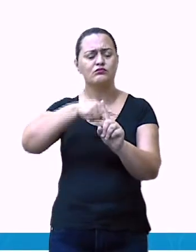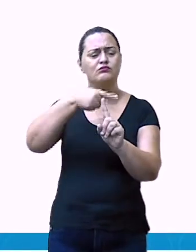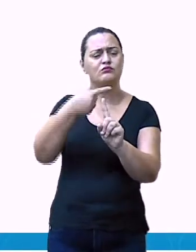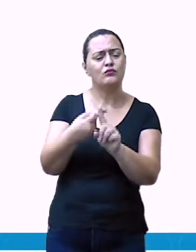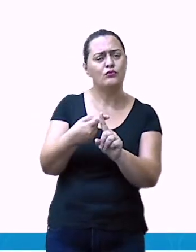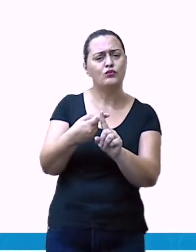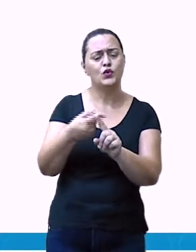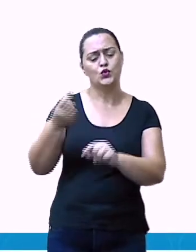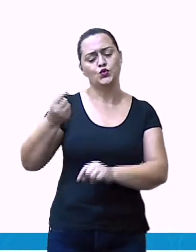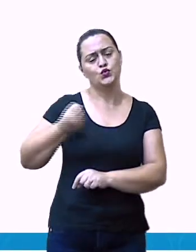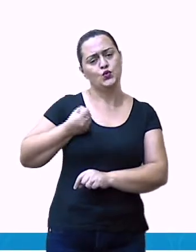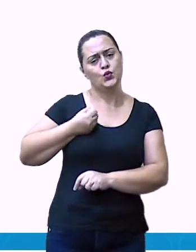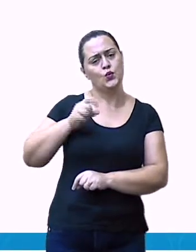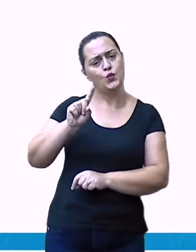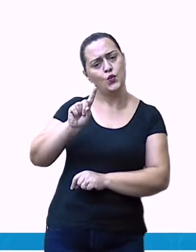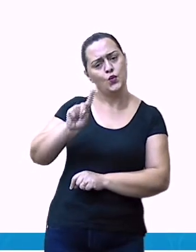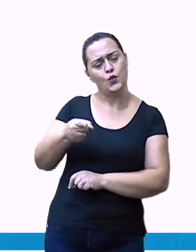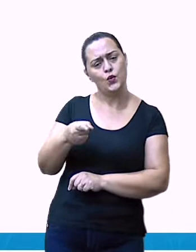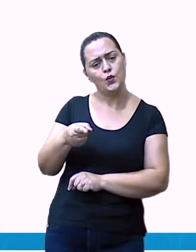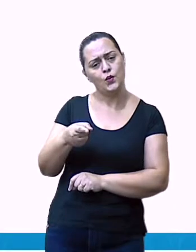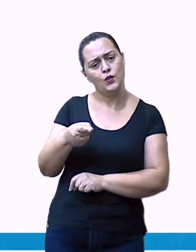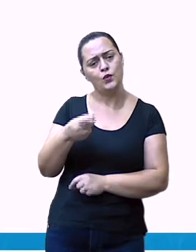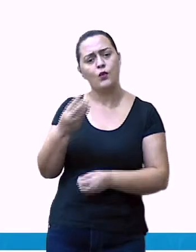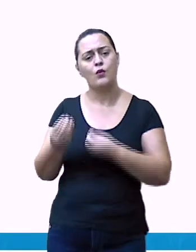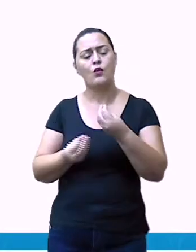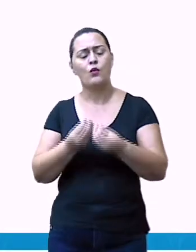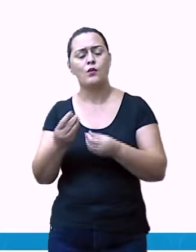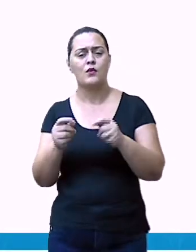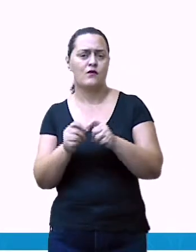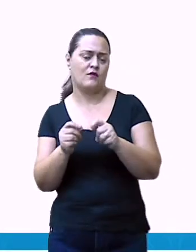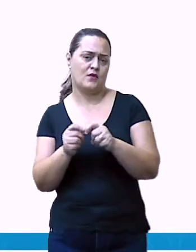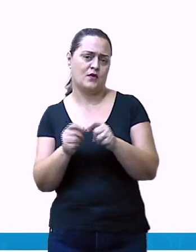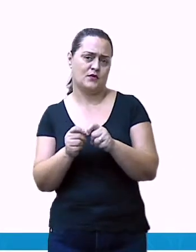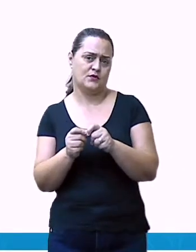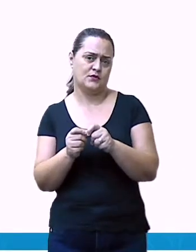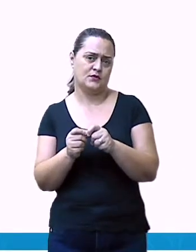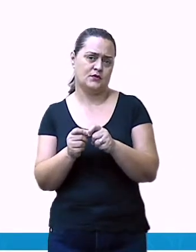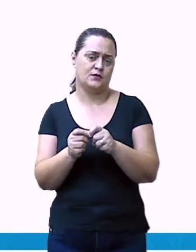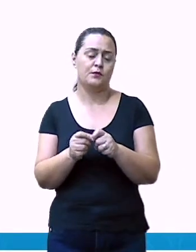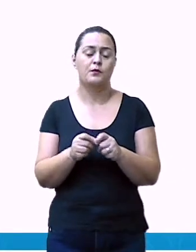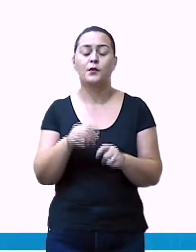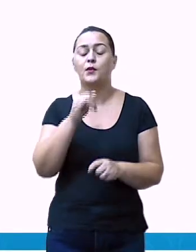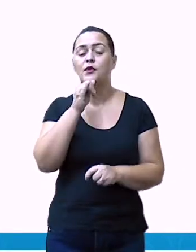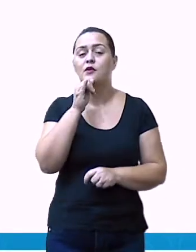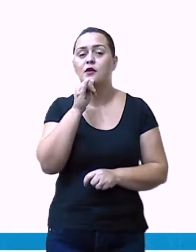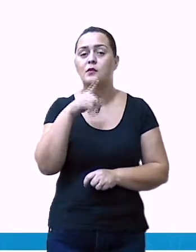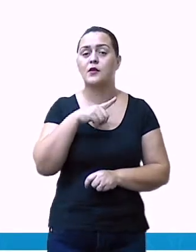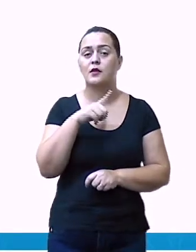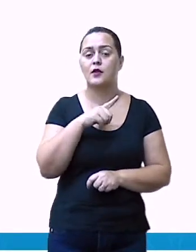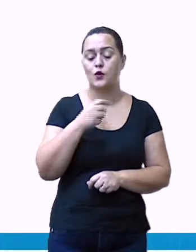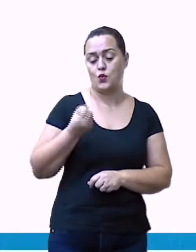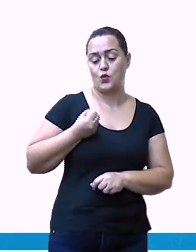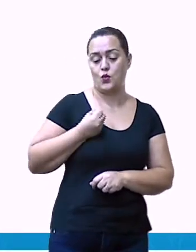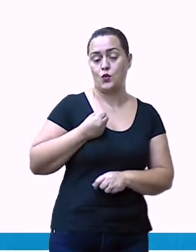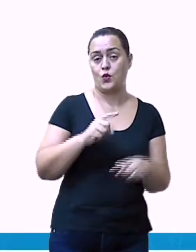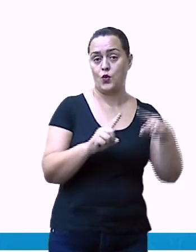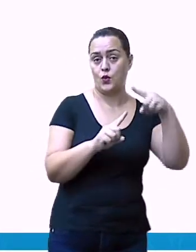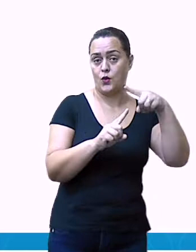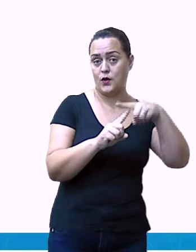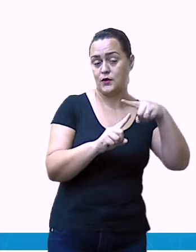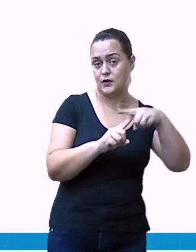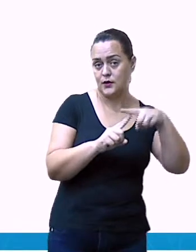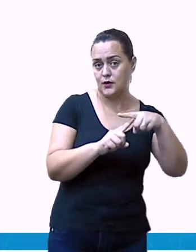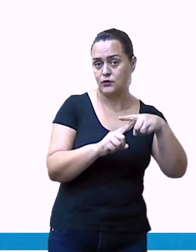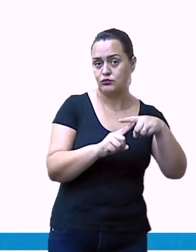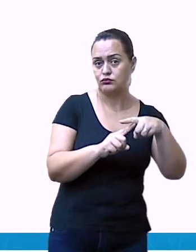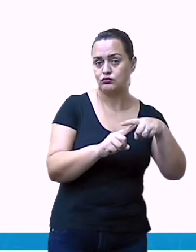assim, como a adição de números inteiros. Devemos somar parte inteira com parte inteira,